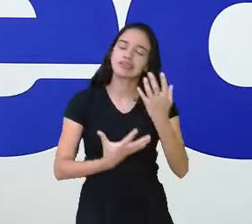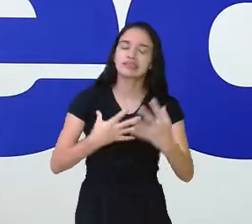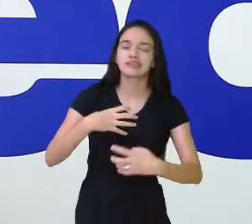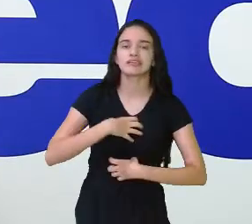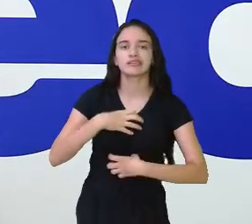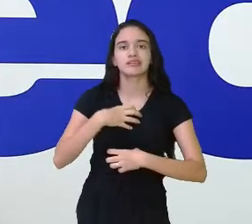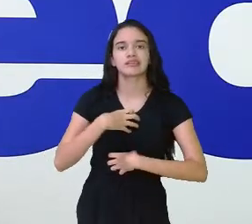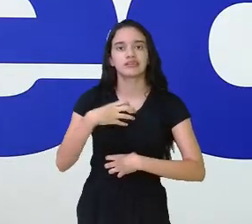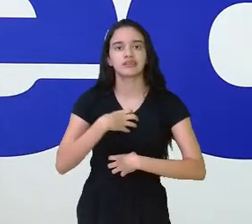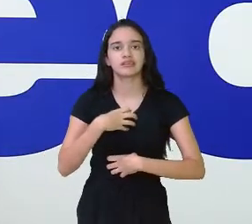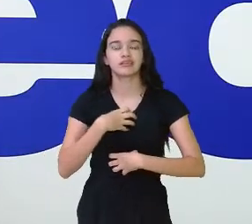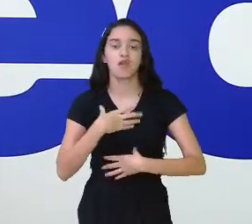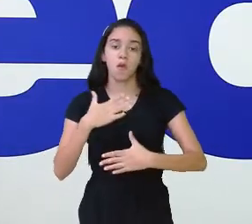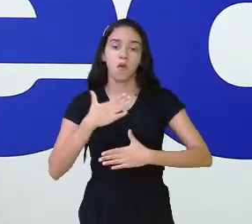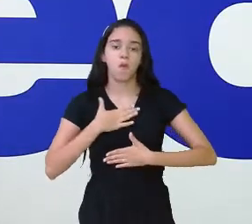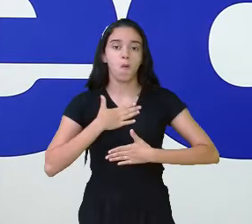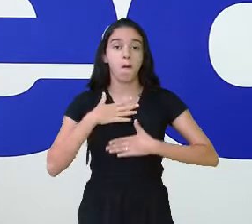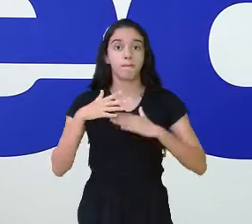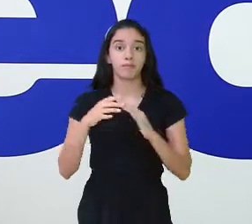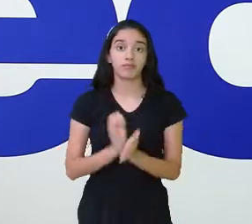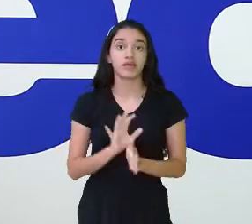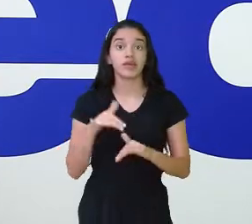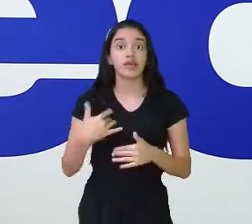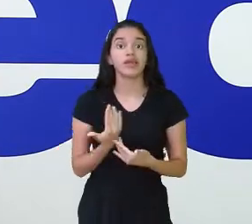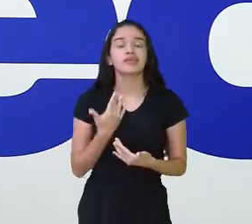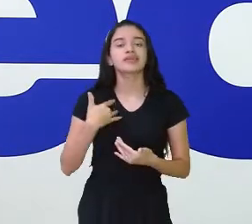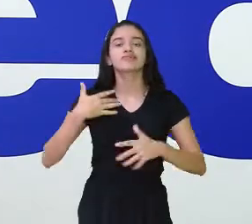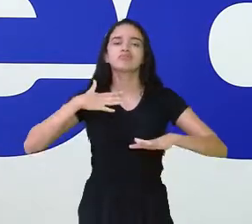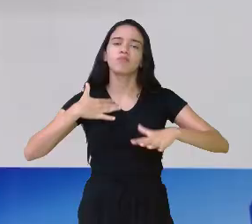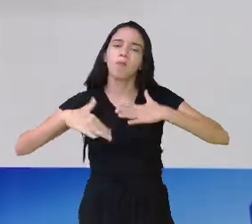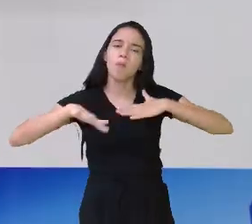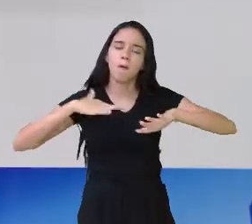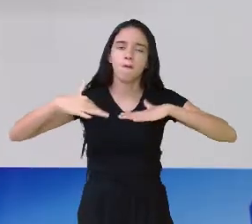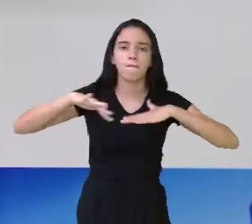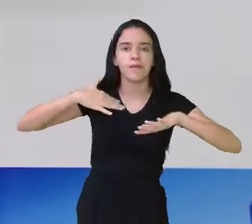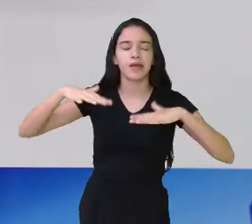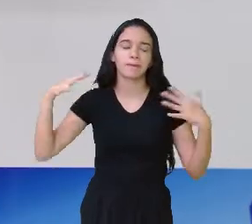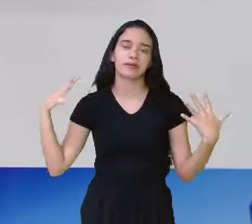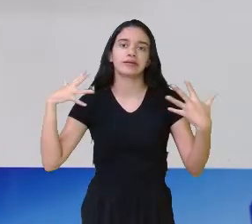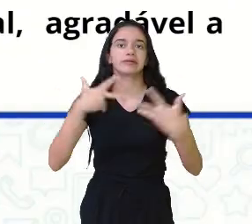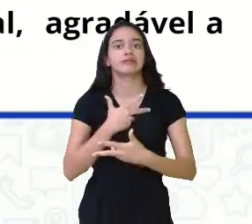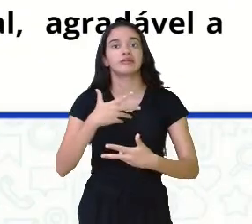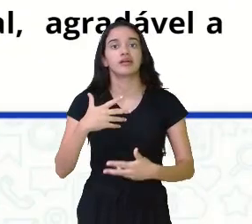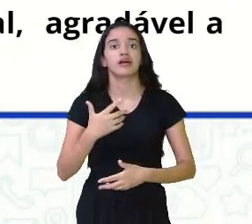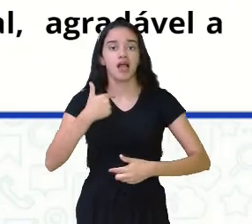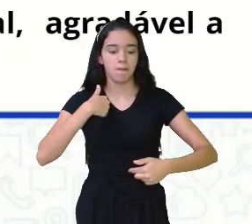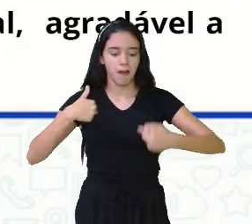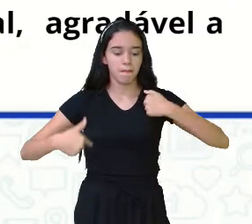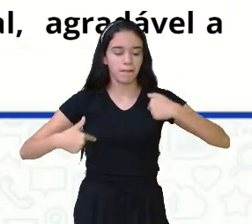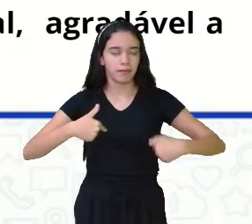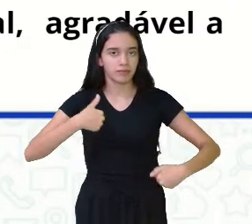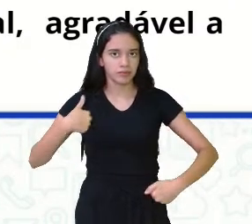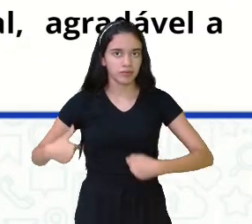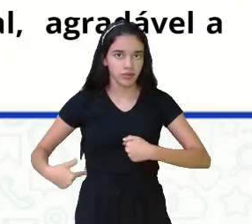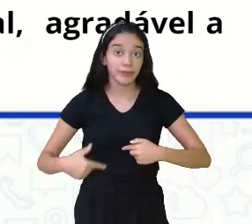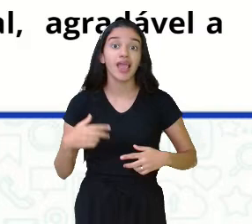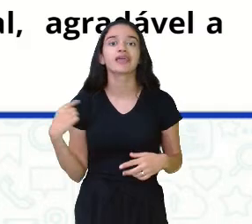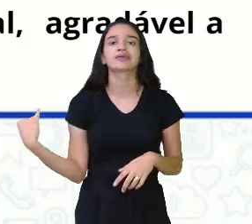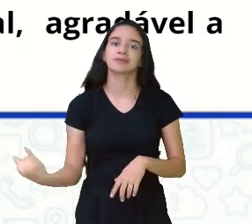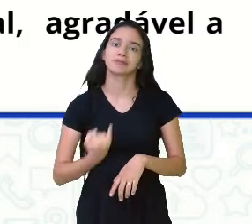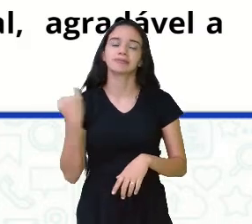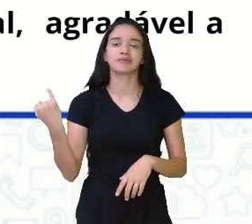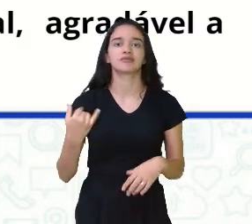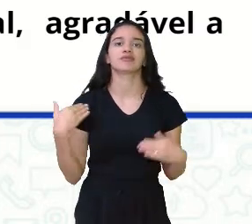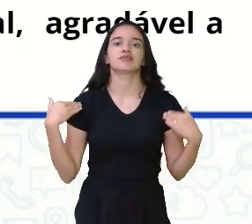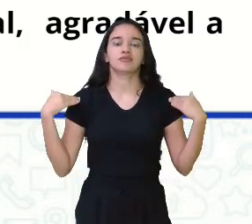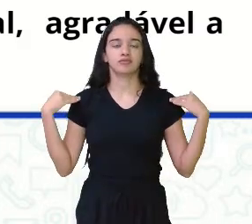sentir o próprio corpo e entrar naquele movimento, né? Maravilhoso. Muito bom isso. Cada parte do corpo é importante na dança. O